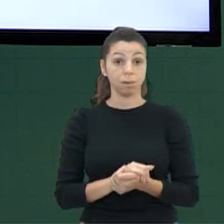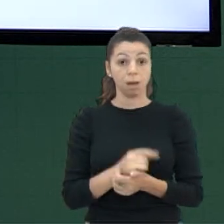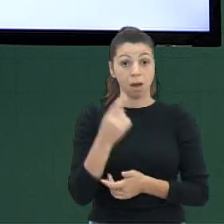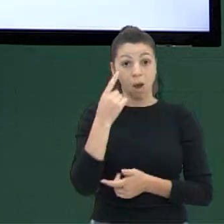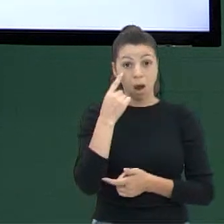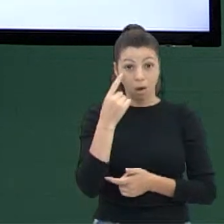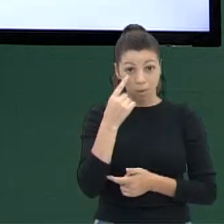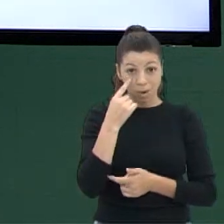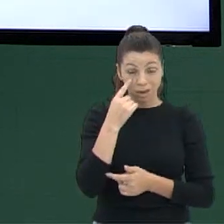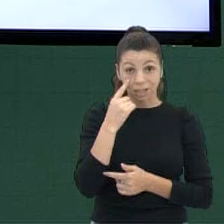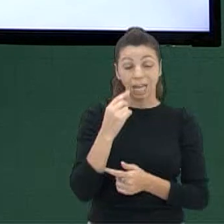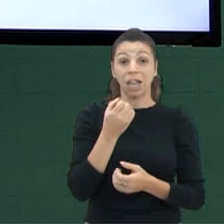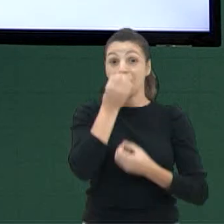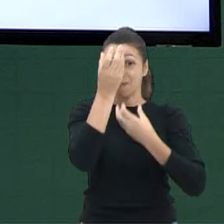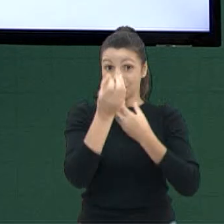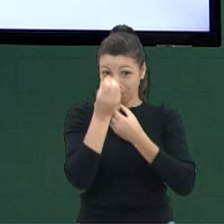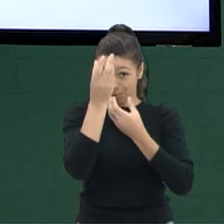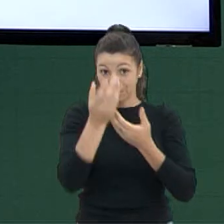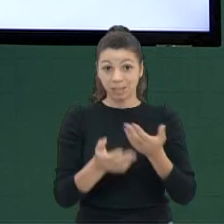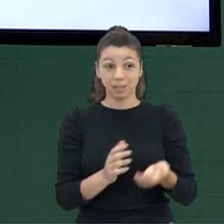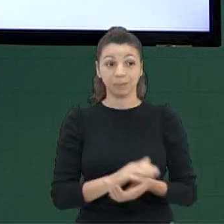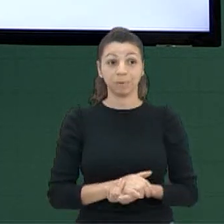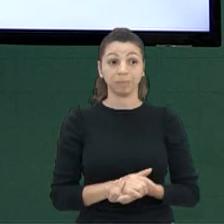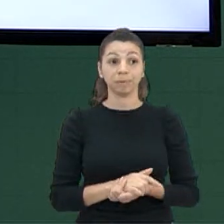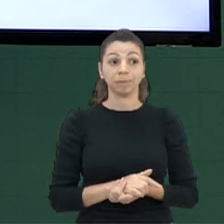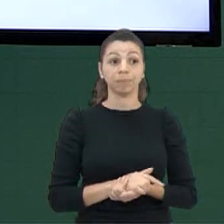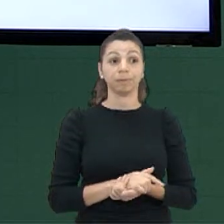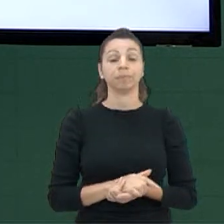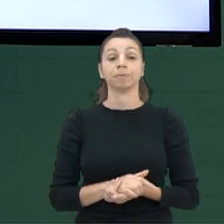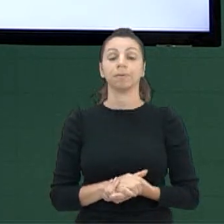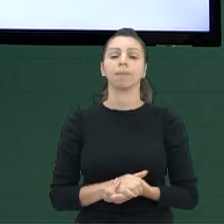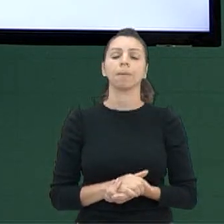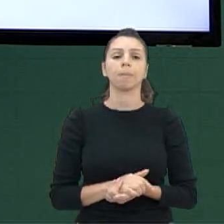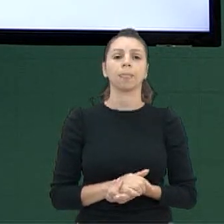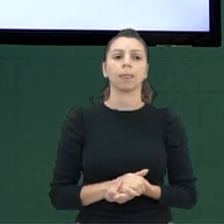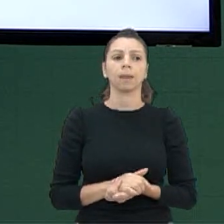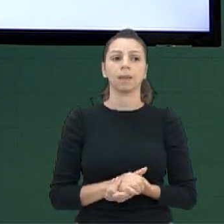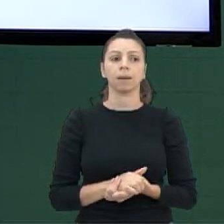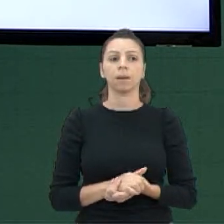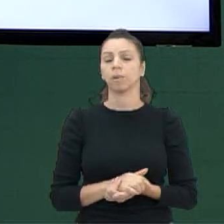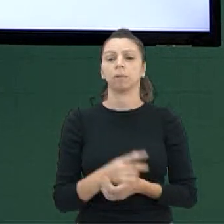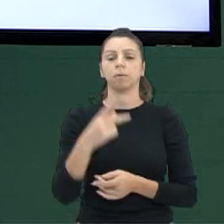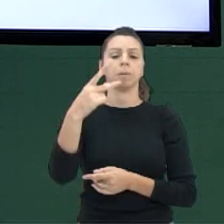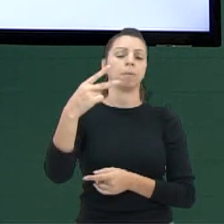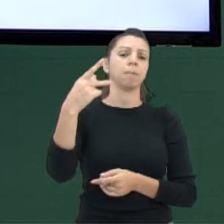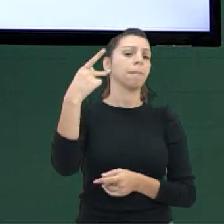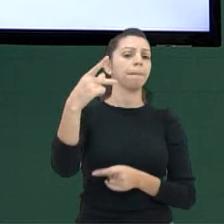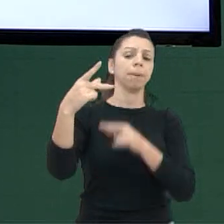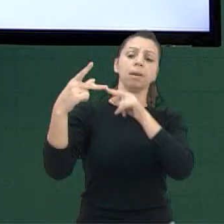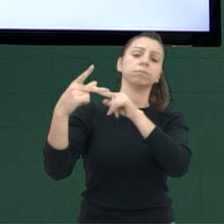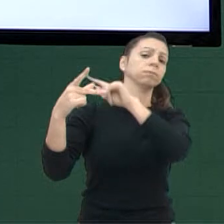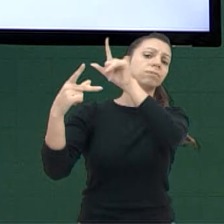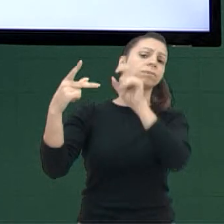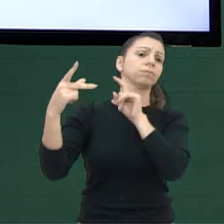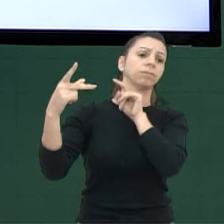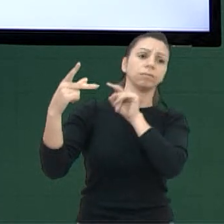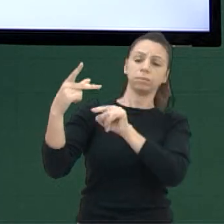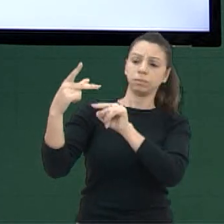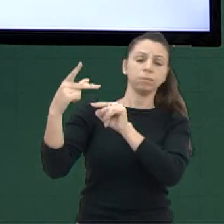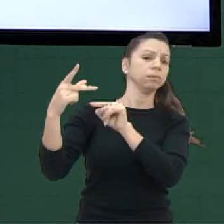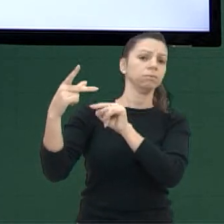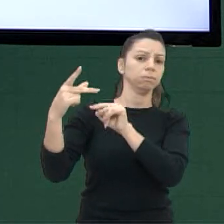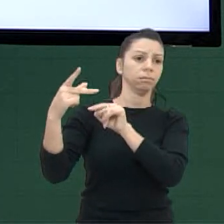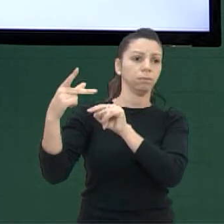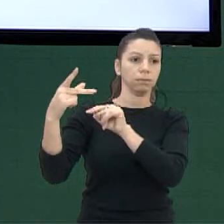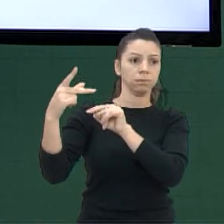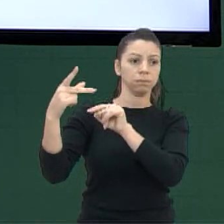deixando a parte das letras. Nessas condições, qual é o valor de P? Então, eu tenho aqui uma